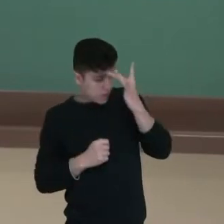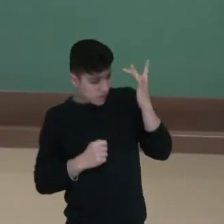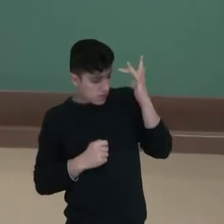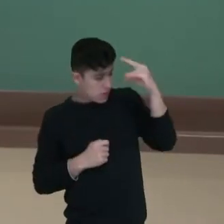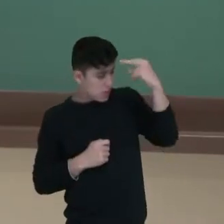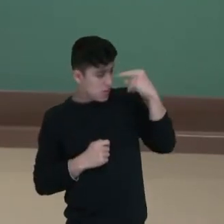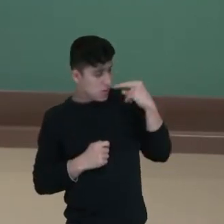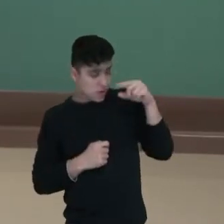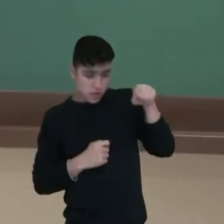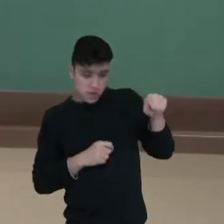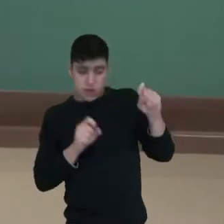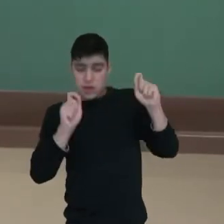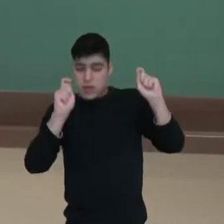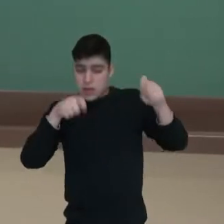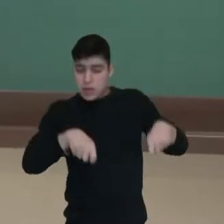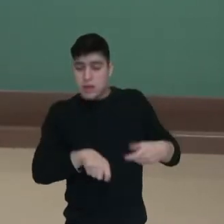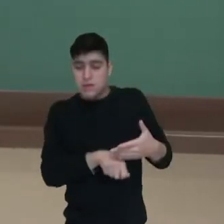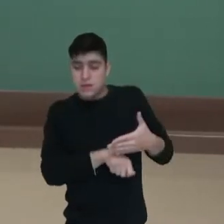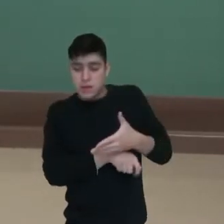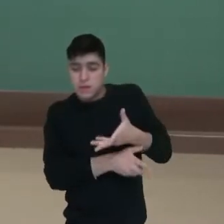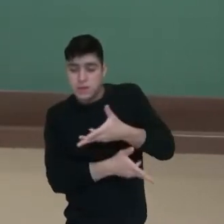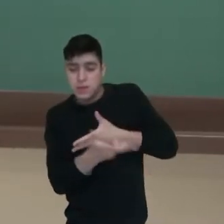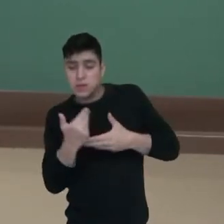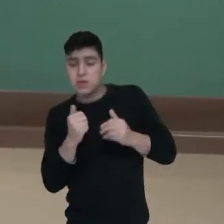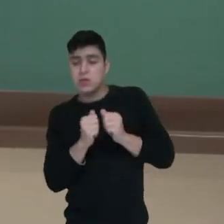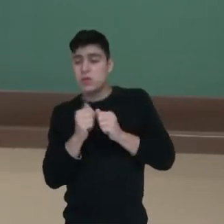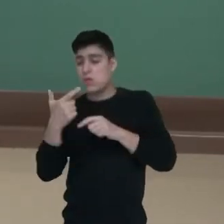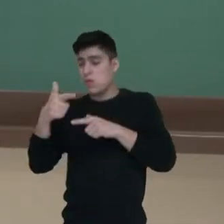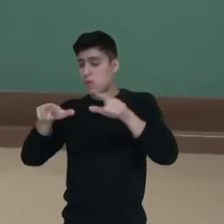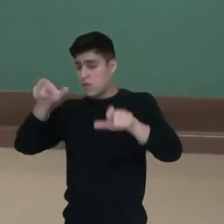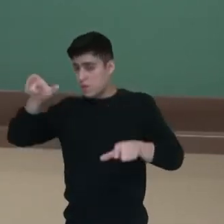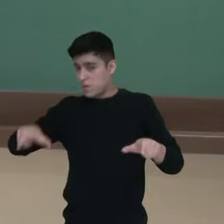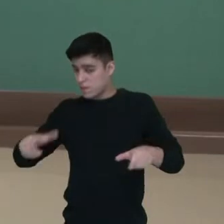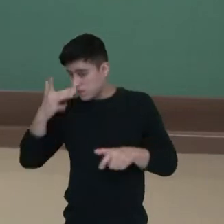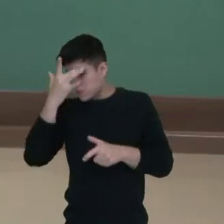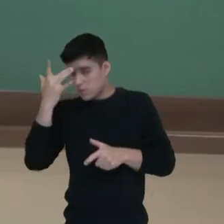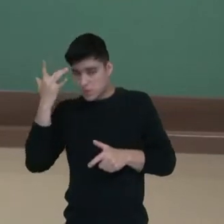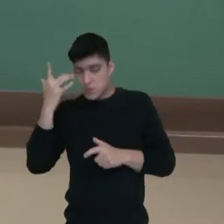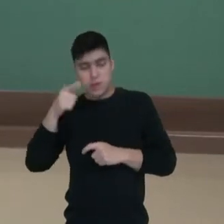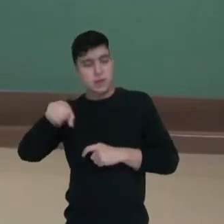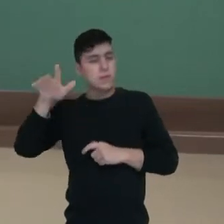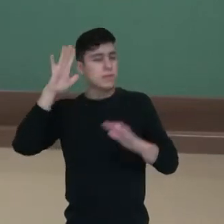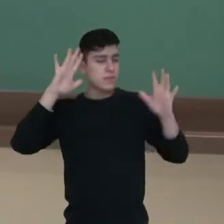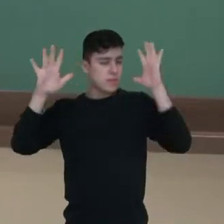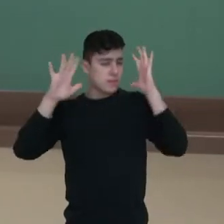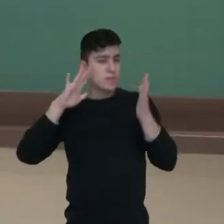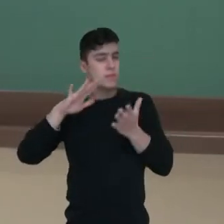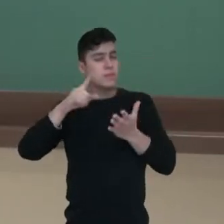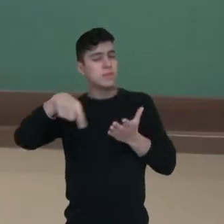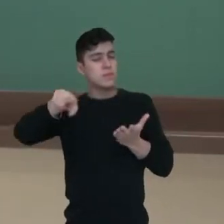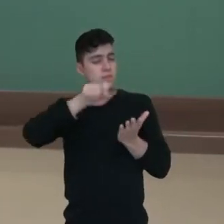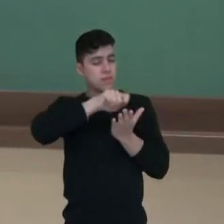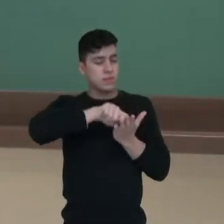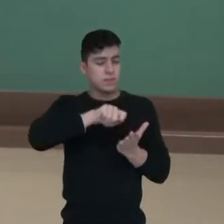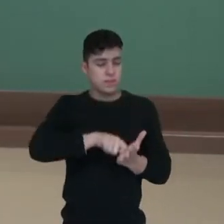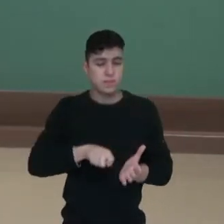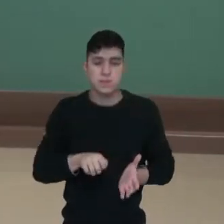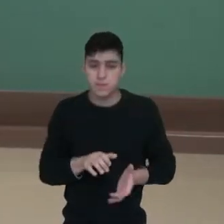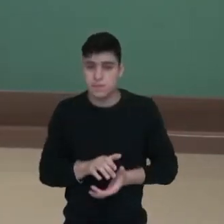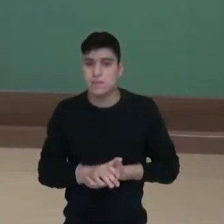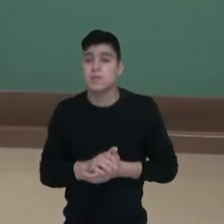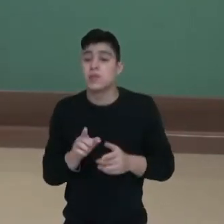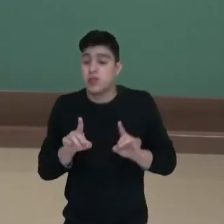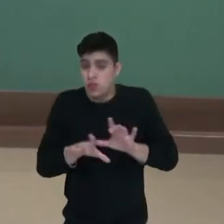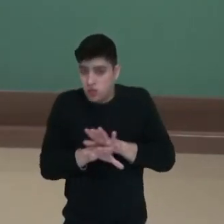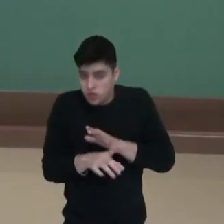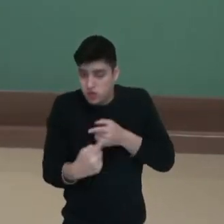cega pudesse jogar com os demais jogadores. Pense, faça suas anotações e